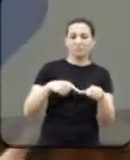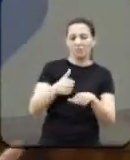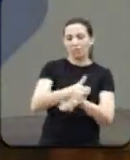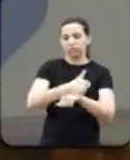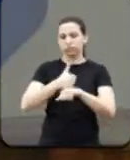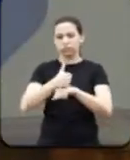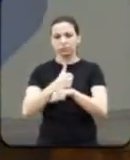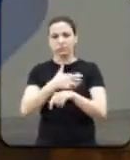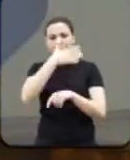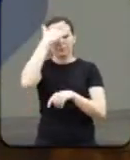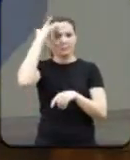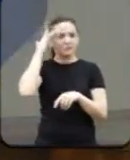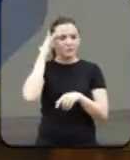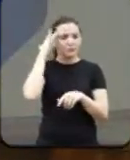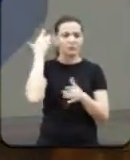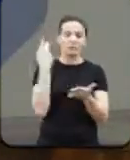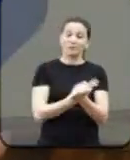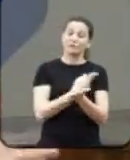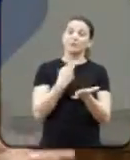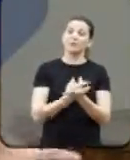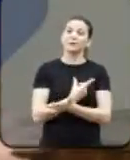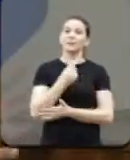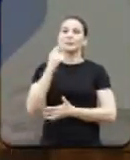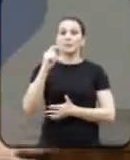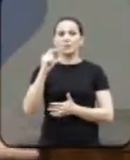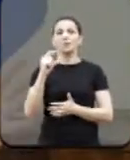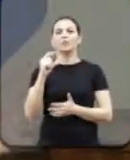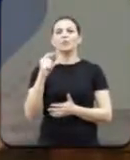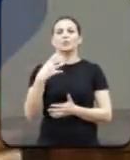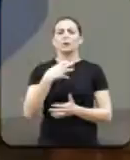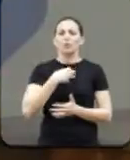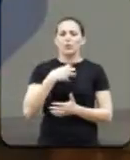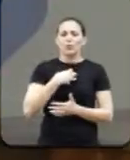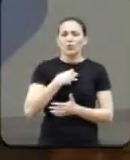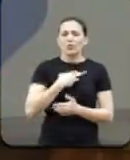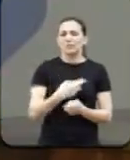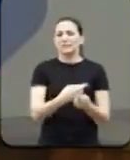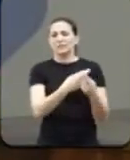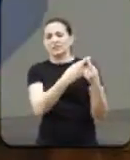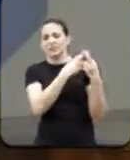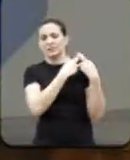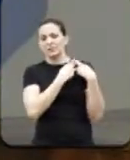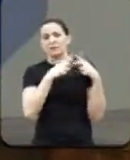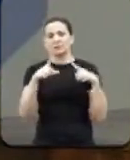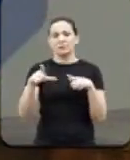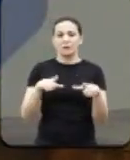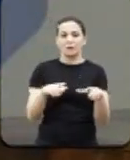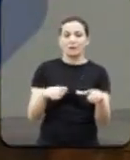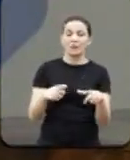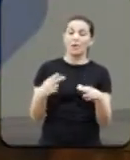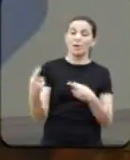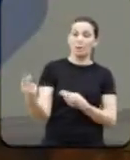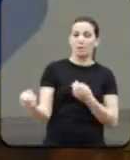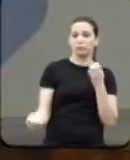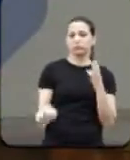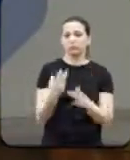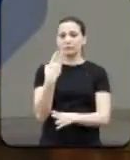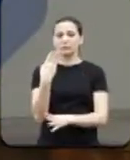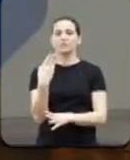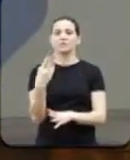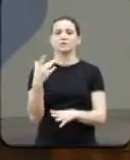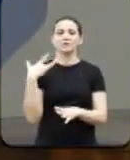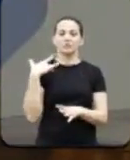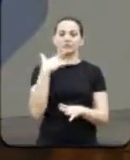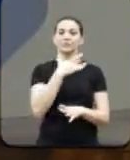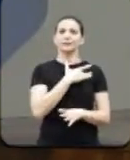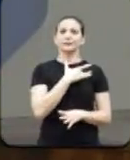própria prática da profissão, algumas pessoas estão se perdendo, estão errando um pouco nesses valores, nos compromissos, como é o caso